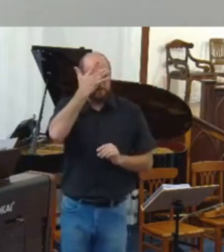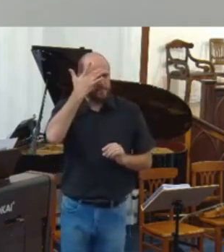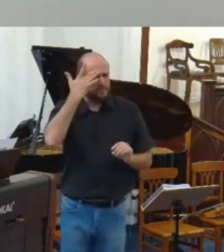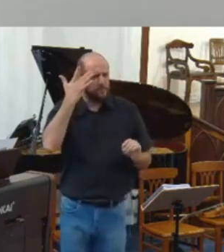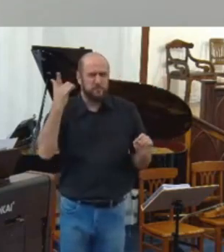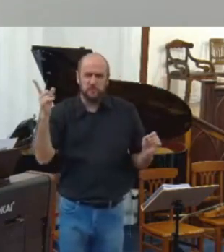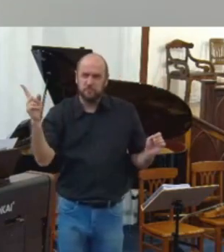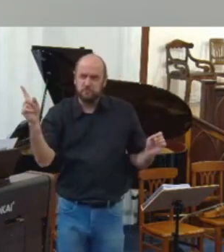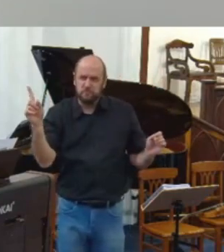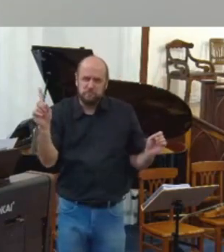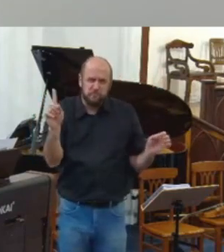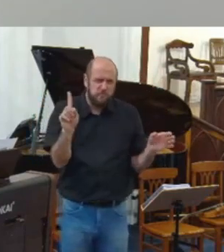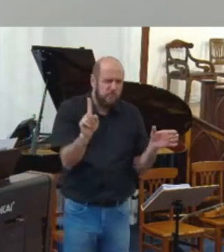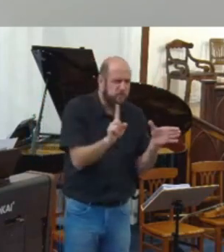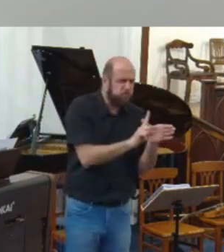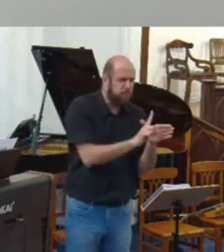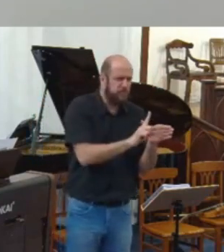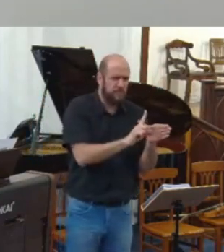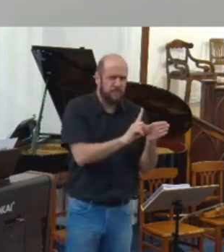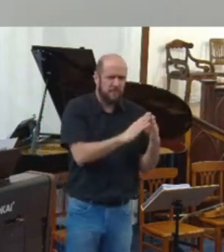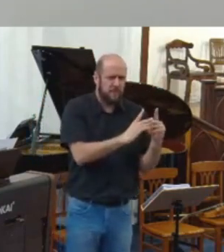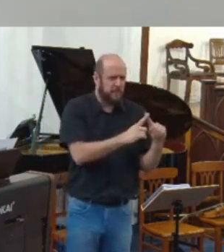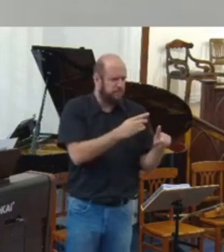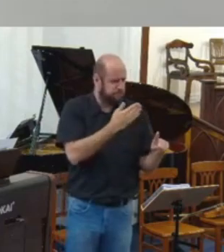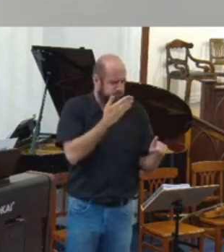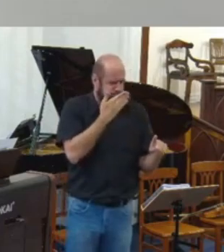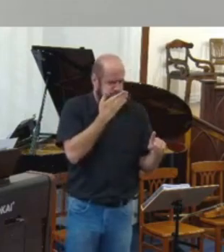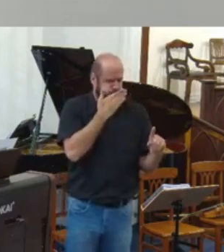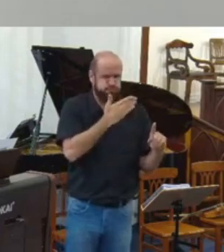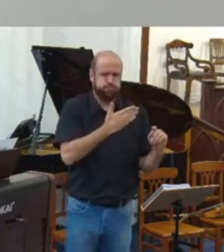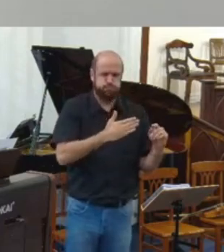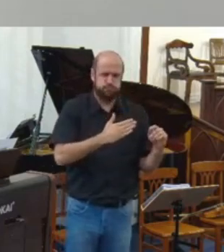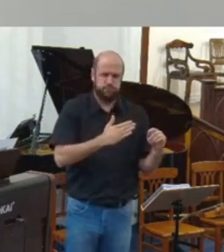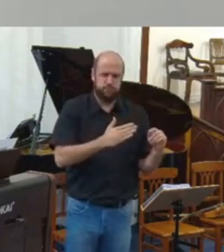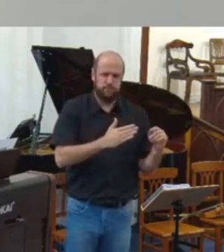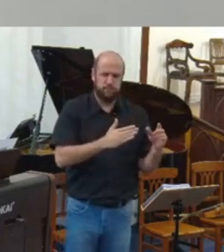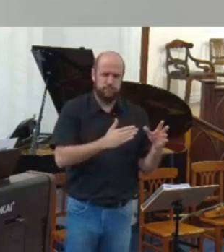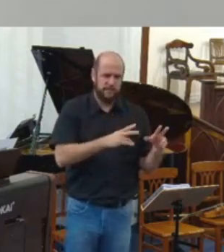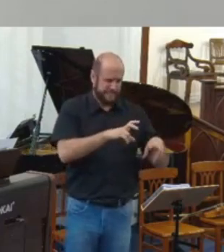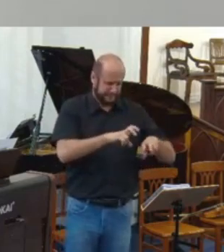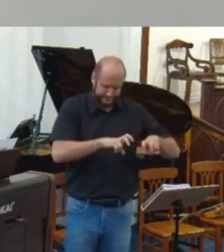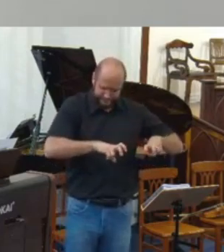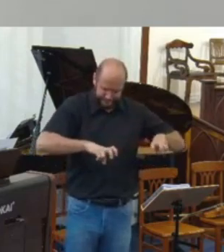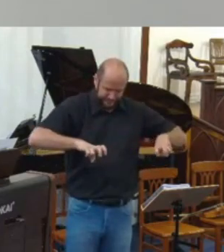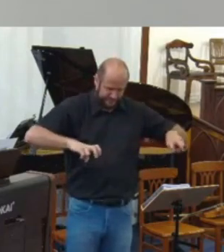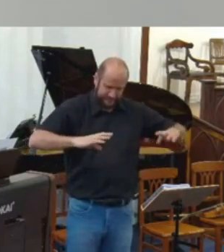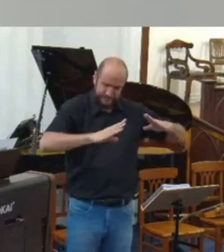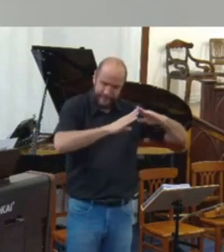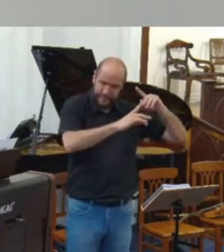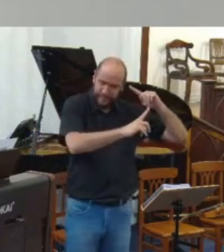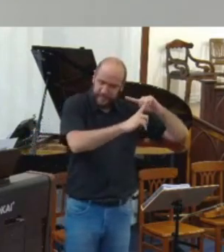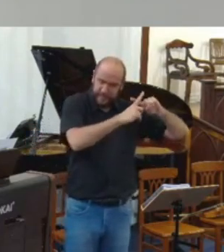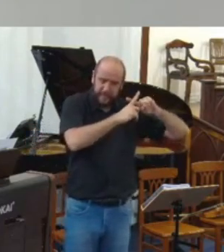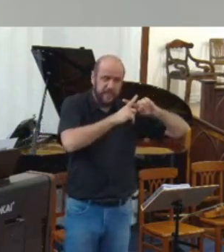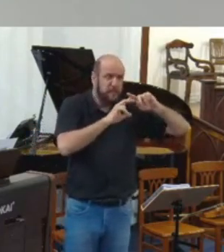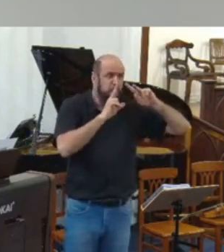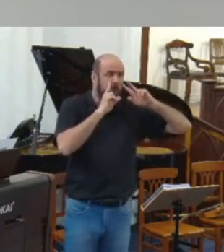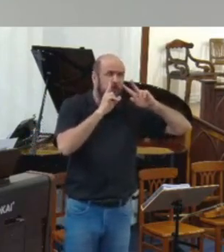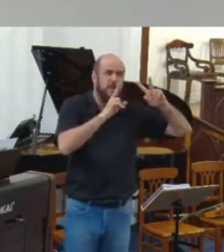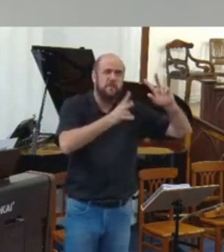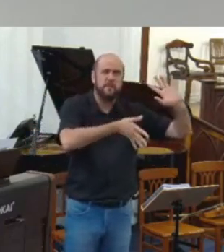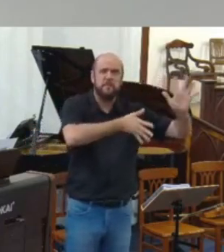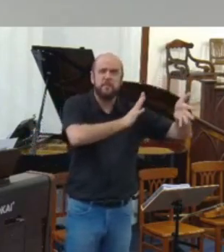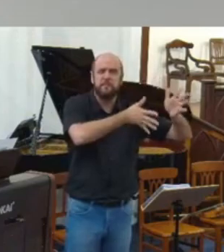tão pertinho, chegarem a se assentar em um banco de igreja e